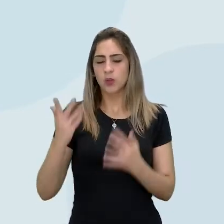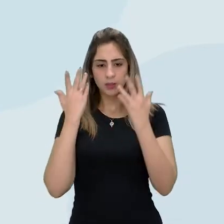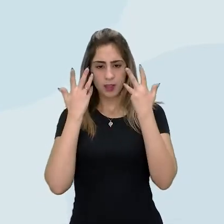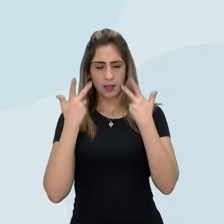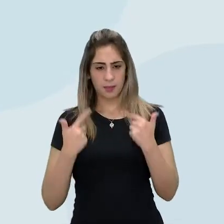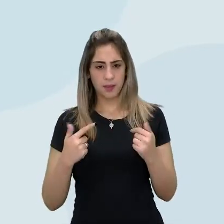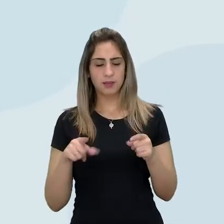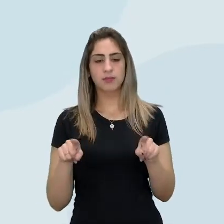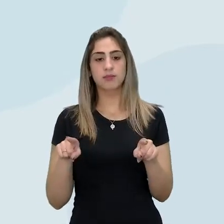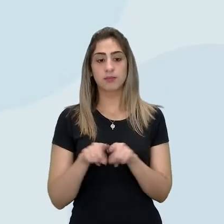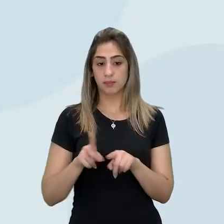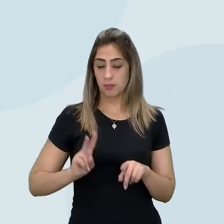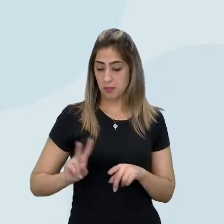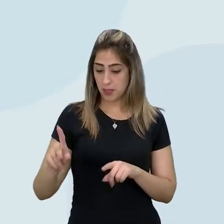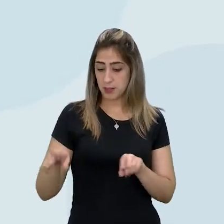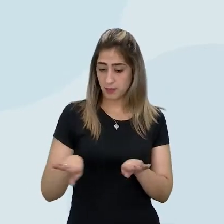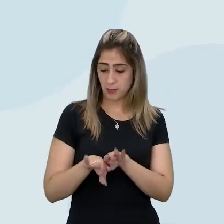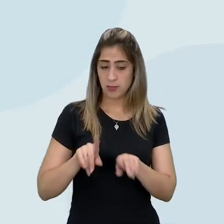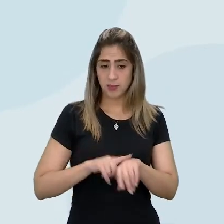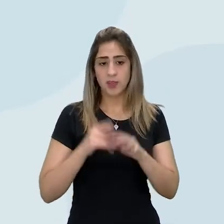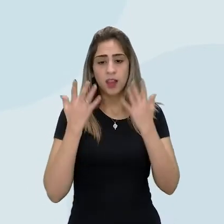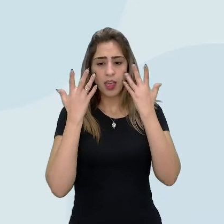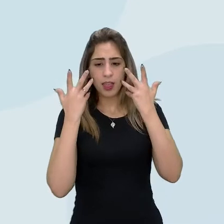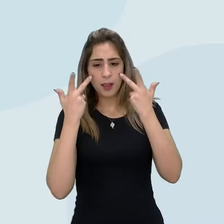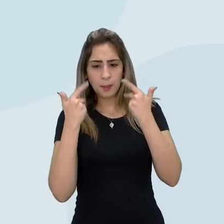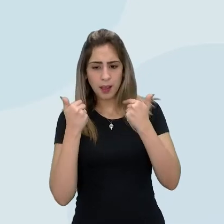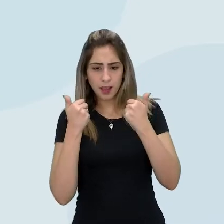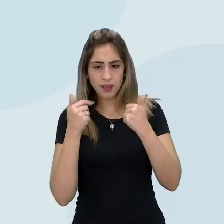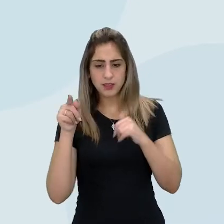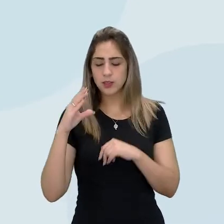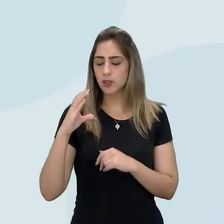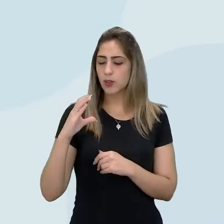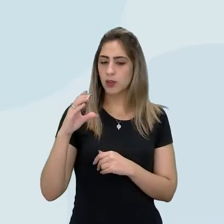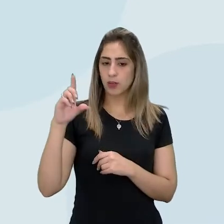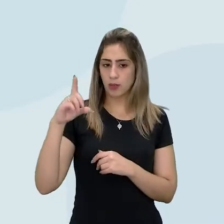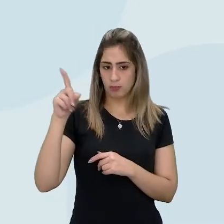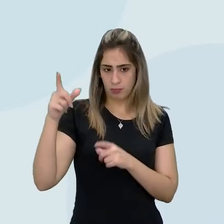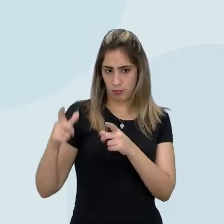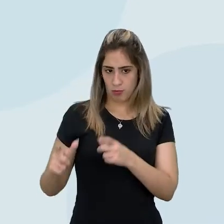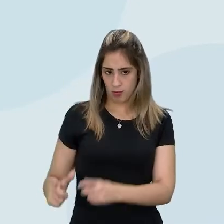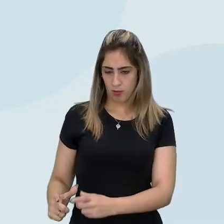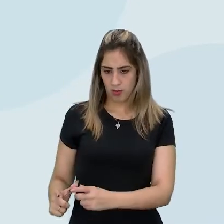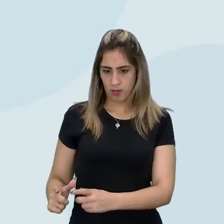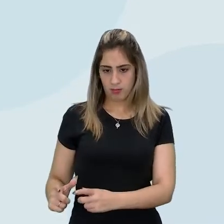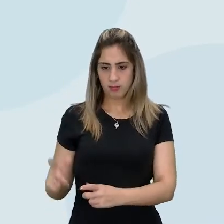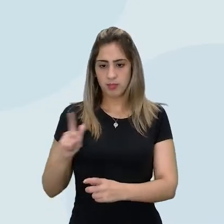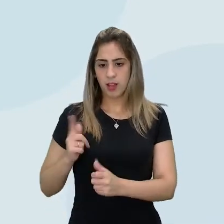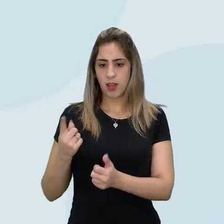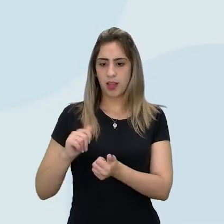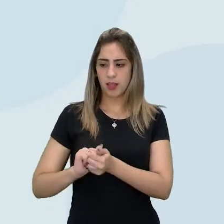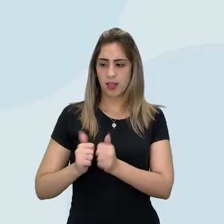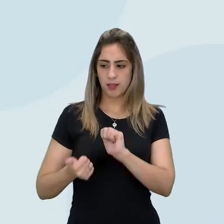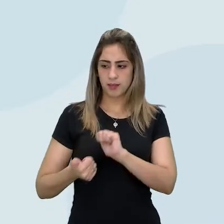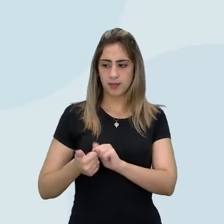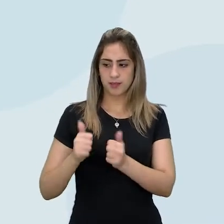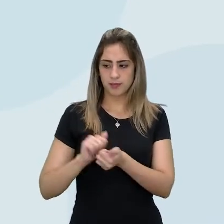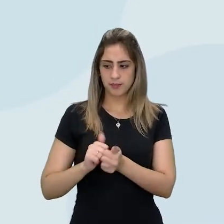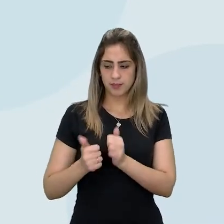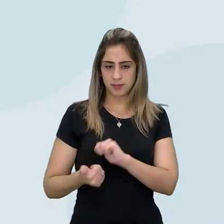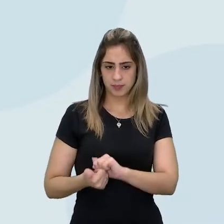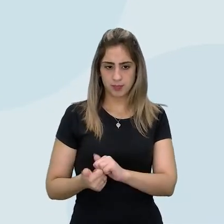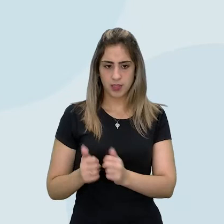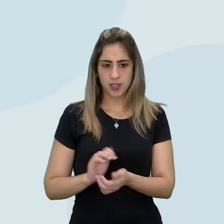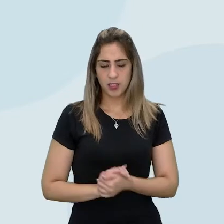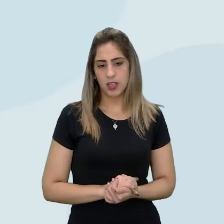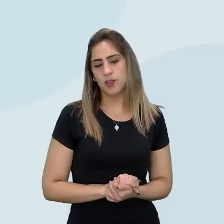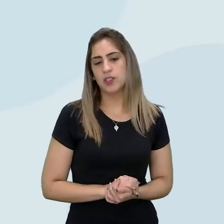animais, mas ao mesmo tempo, os animais de Cubatão também apresentavam uma maior adaptação ao ambiente,